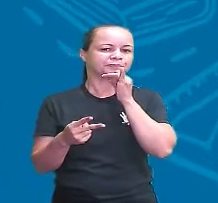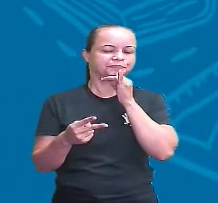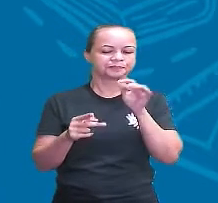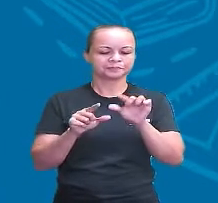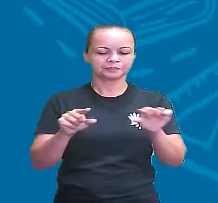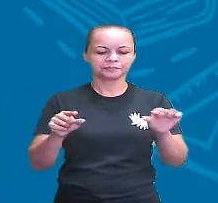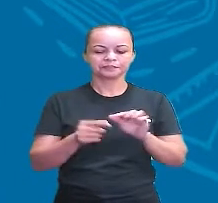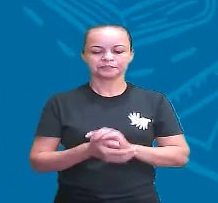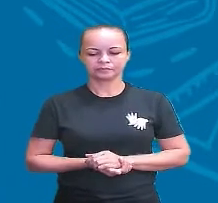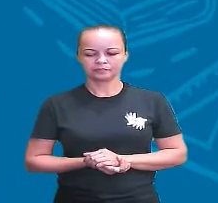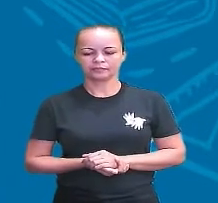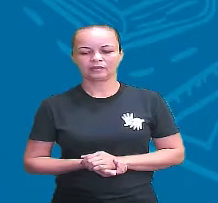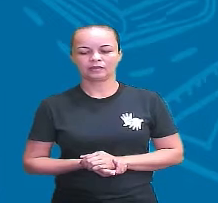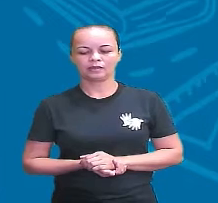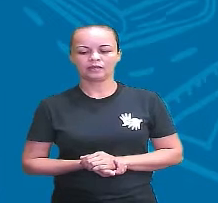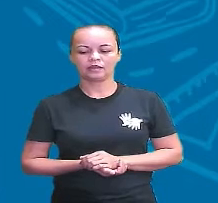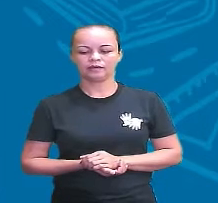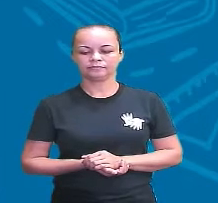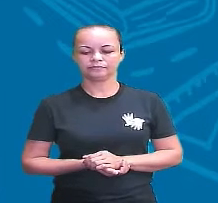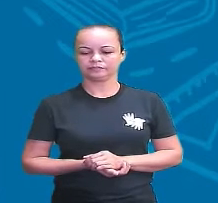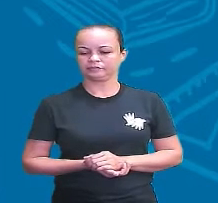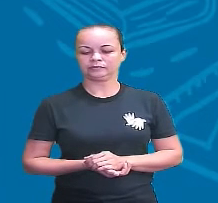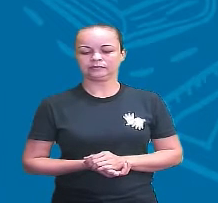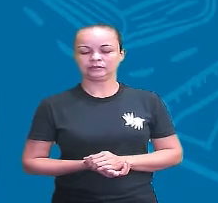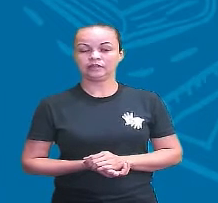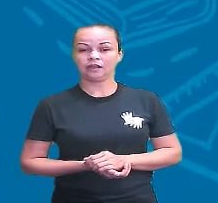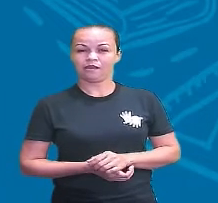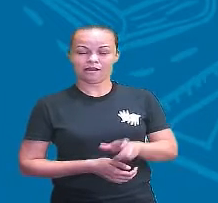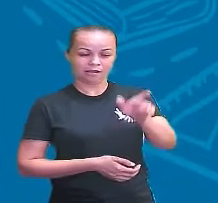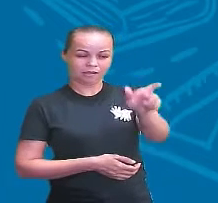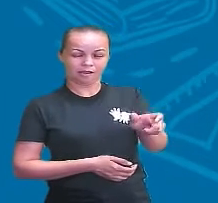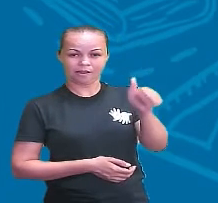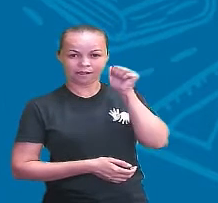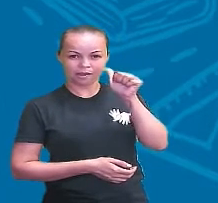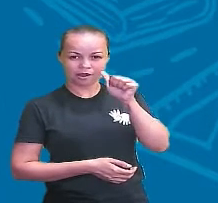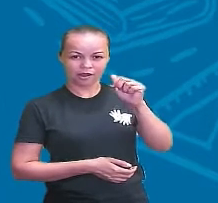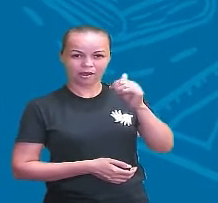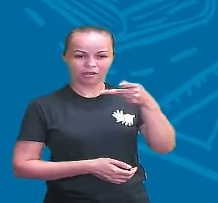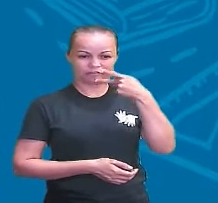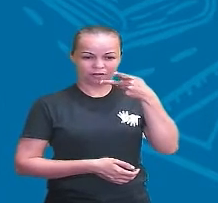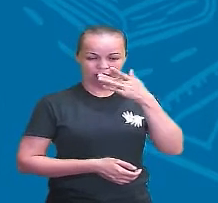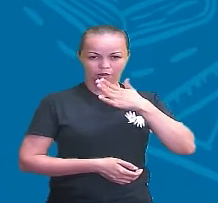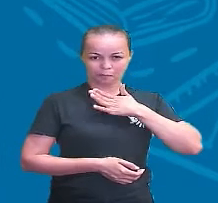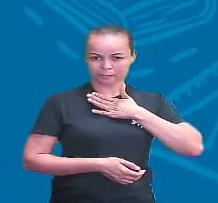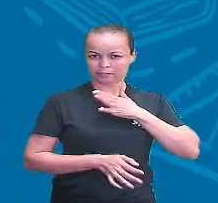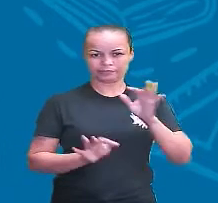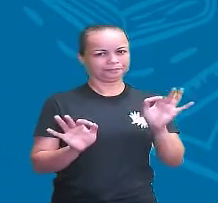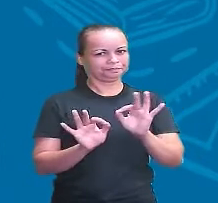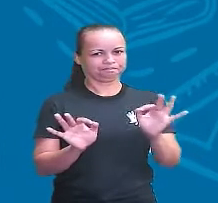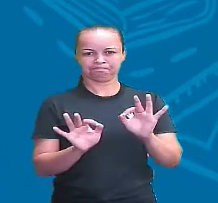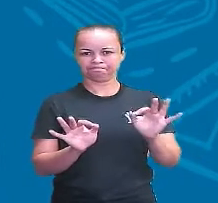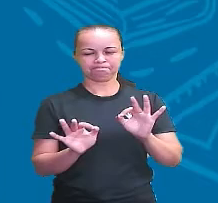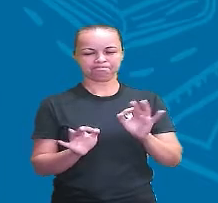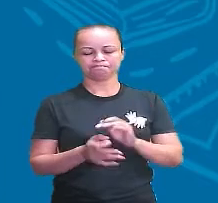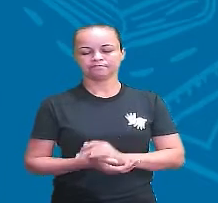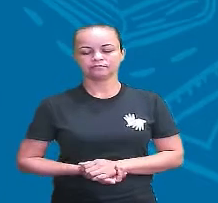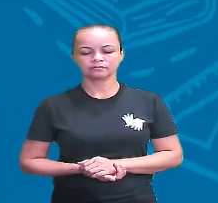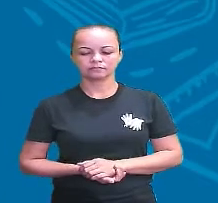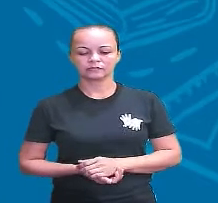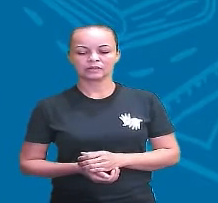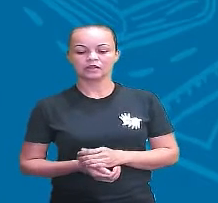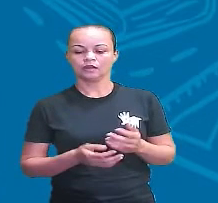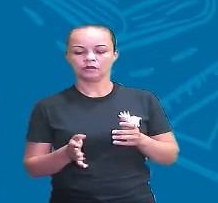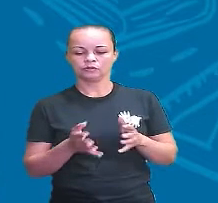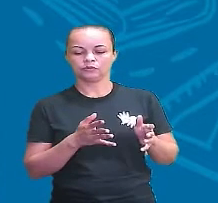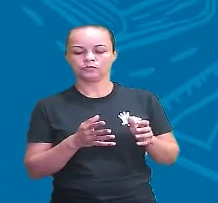She will not talk to me. Ela não falará comigo. Olha o uso do will. Sujeito, que é o she, o will,